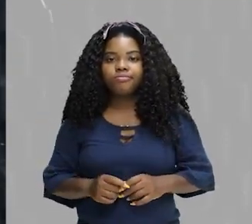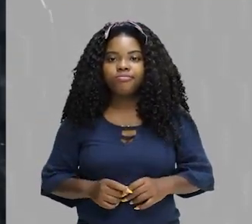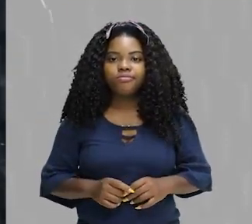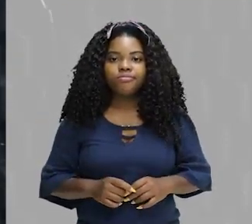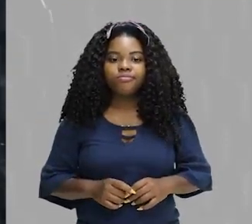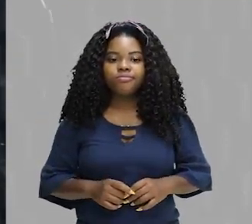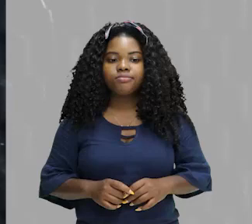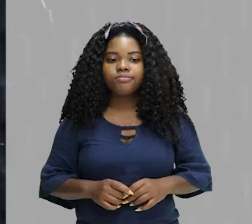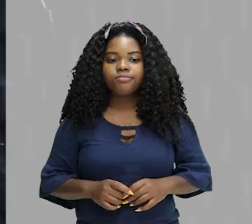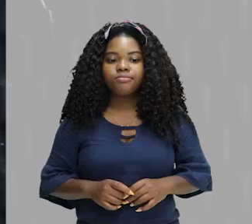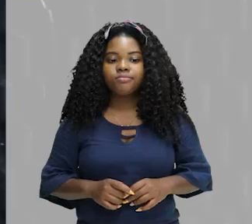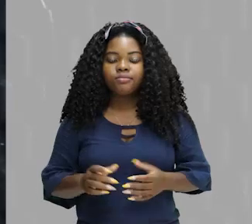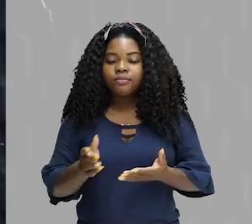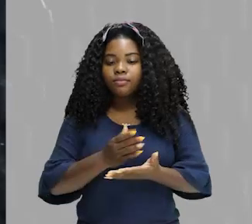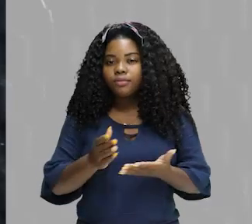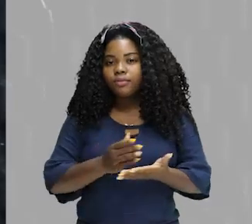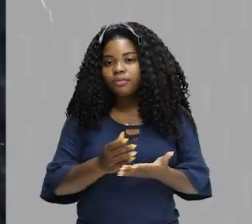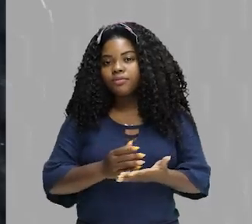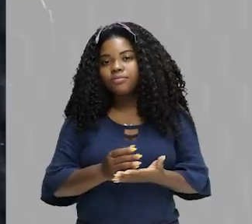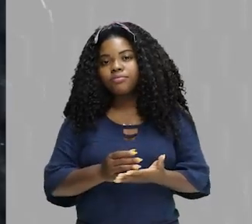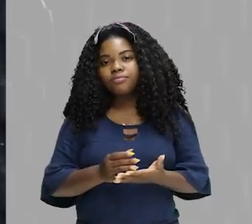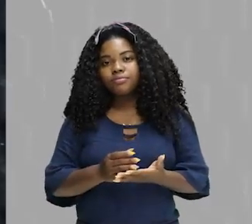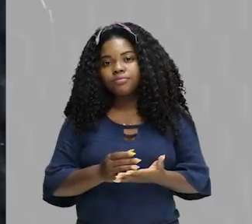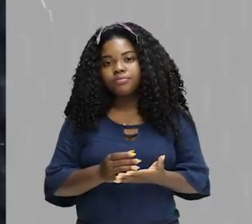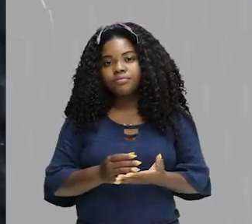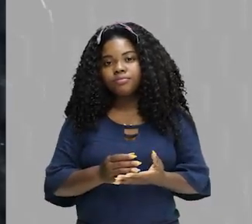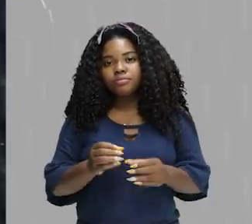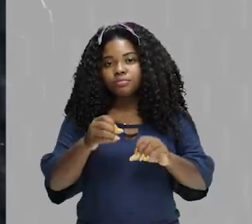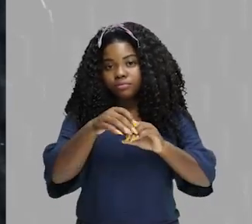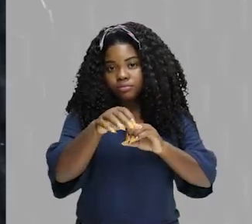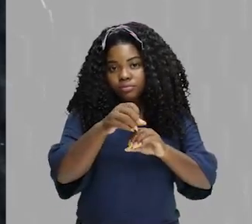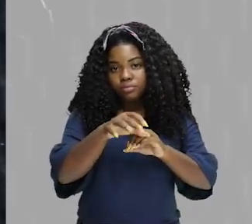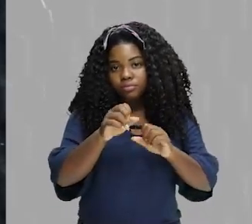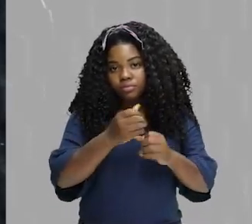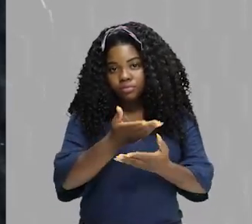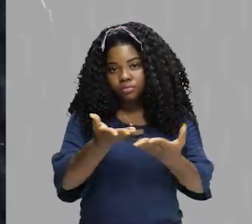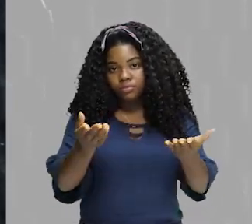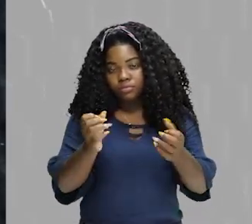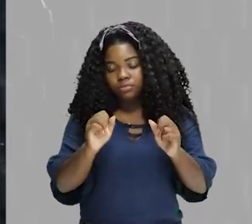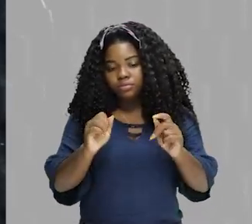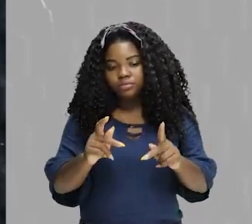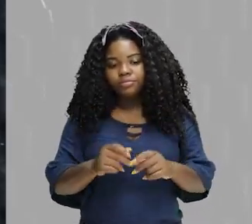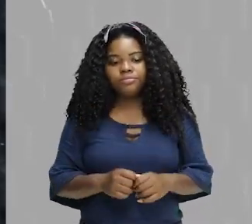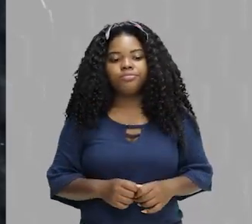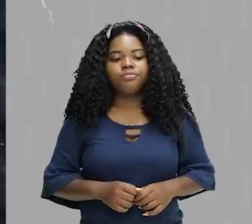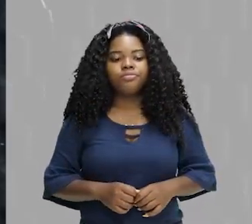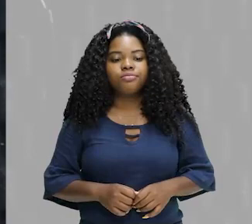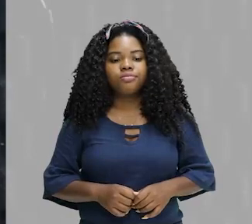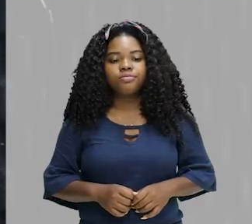Certo, pessoal? Então foram algumas curiosidades que eu queria relembrar aqui com vocês sobre esses grupos